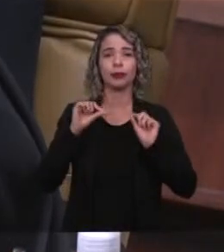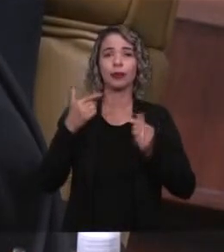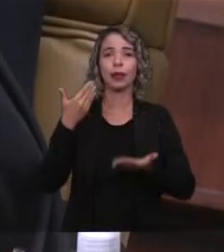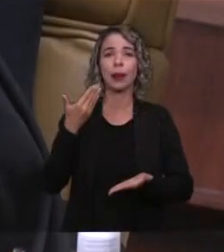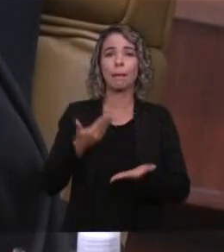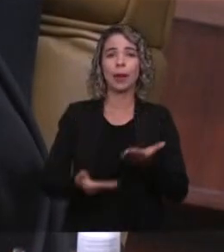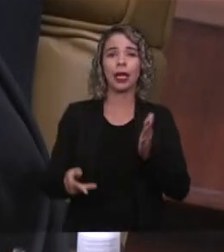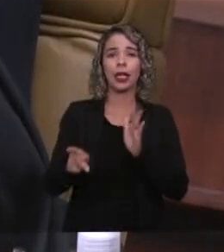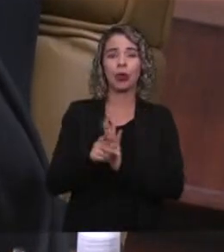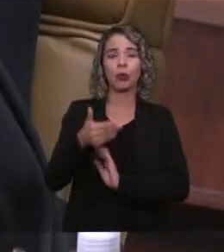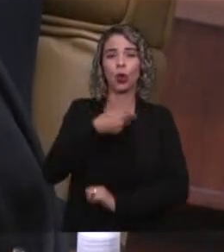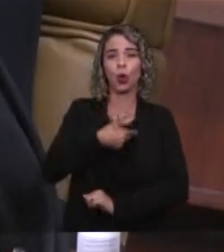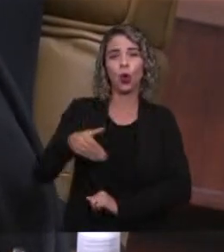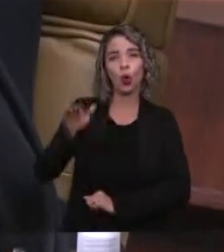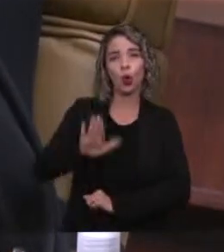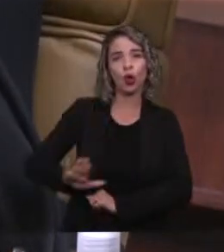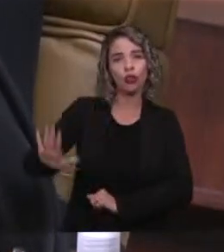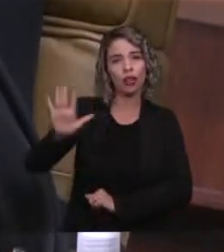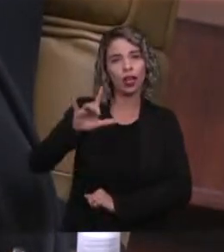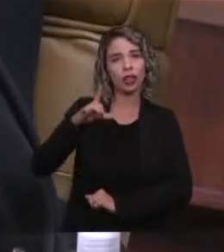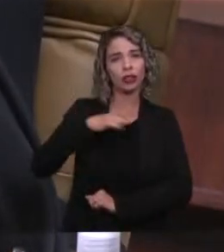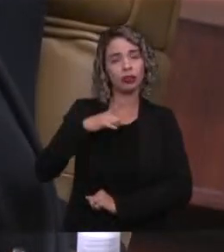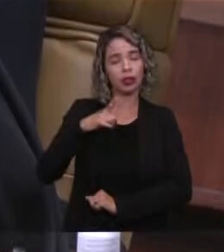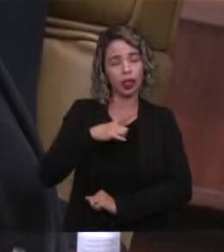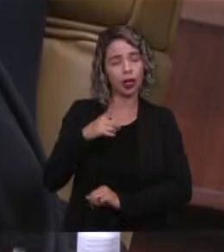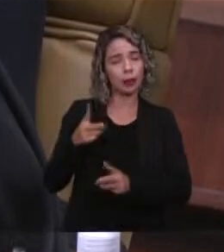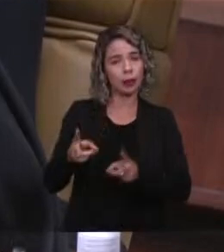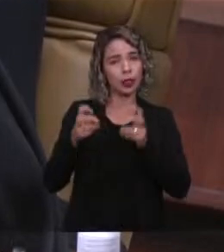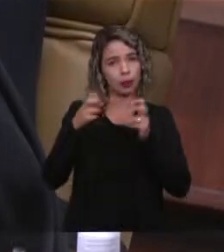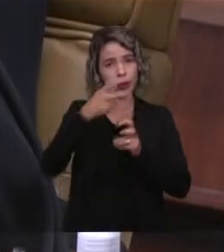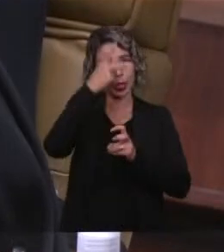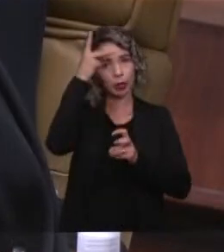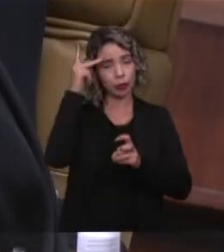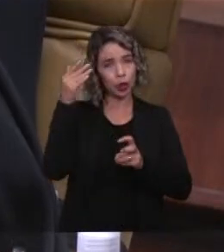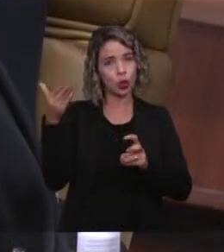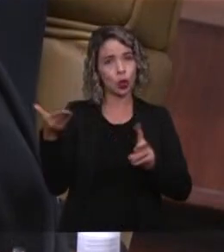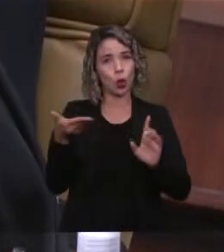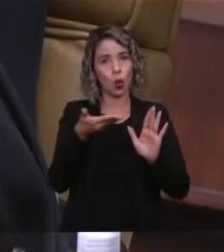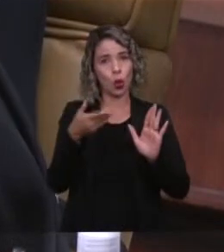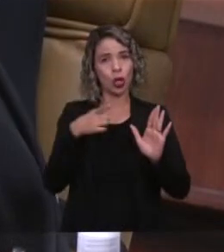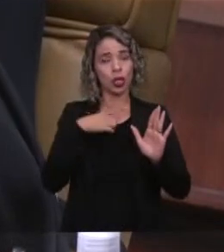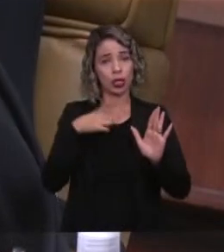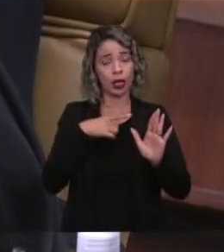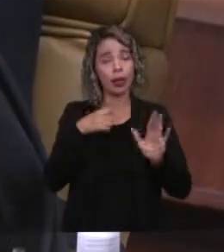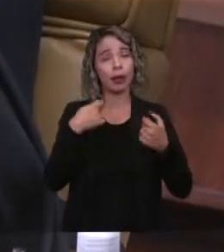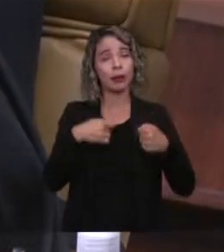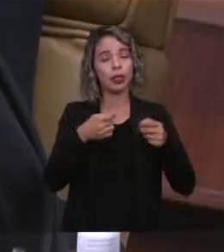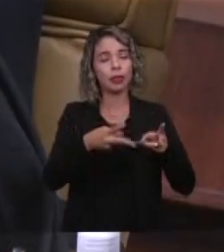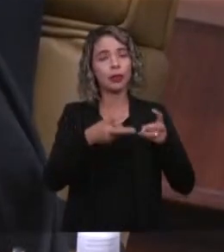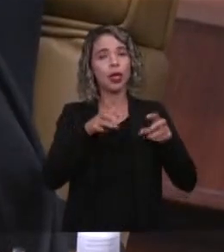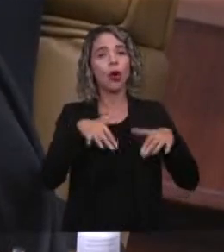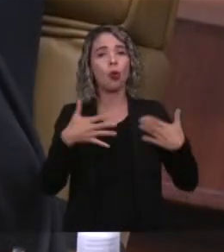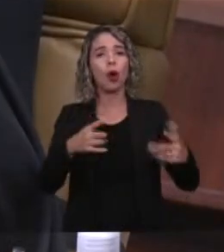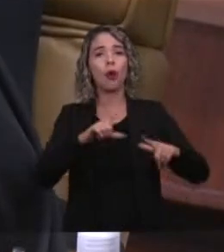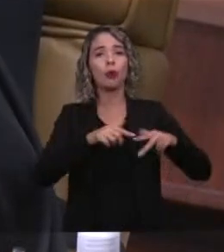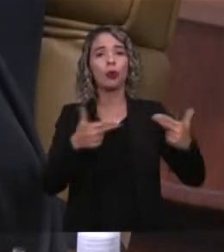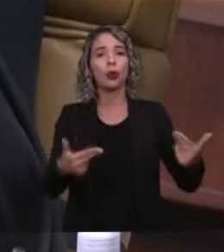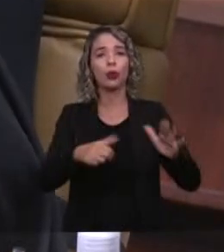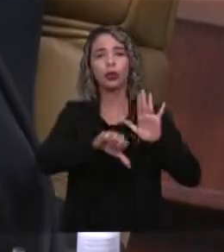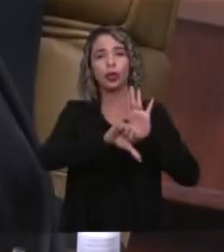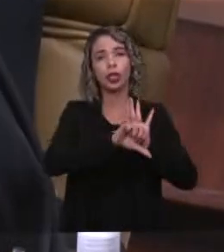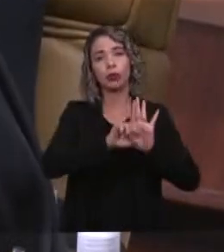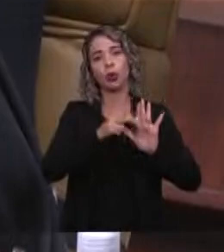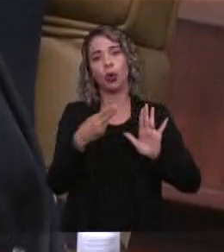União, ressalvado o direito do lesado ou do terceiro de boa-fé, a linha B, do produto do crime ou de qualquer bem